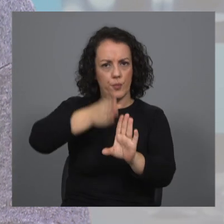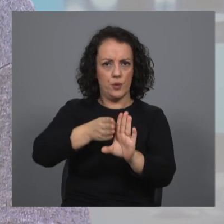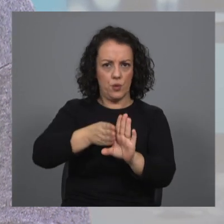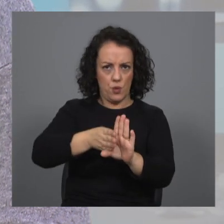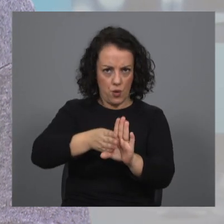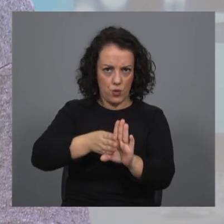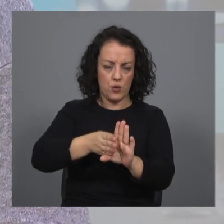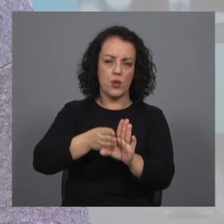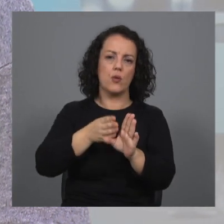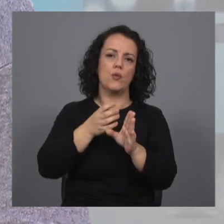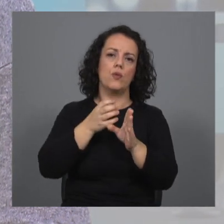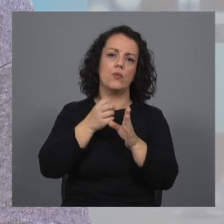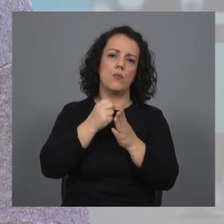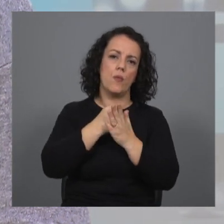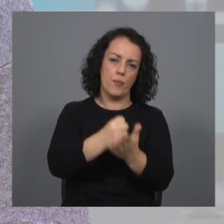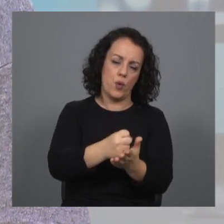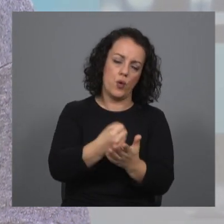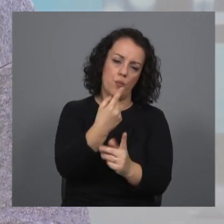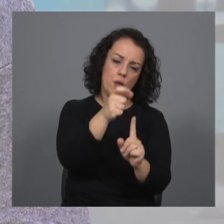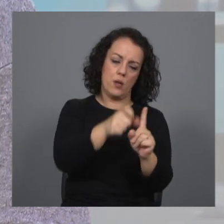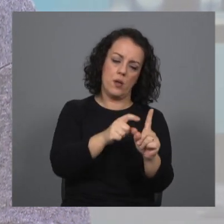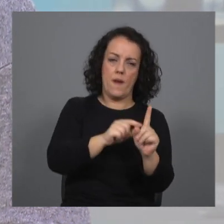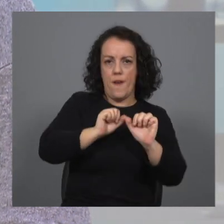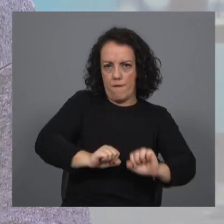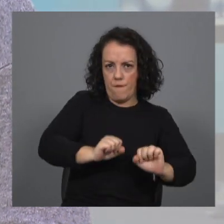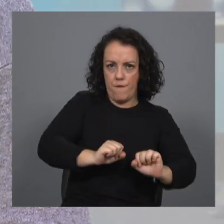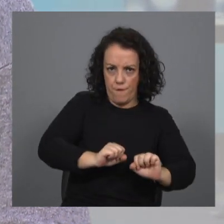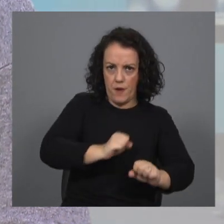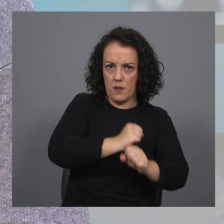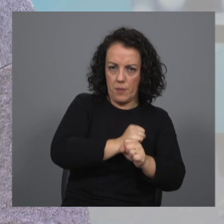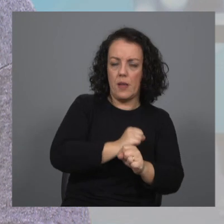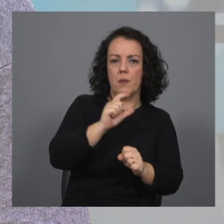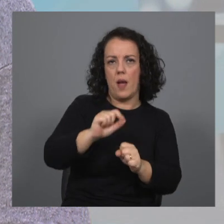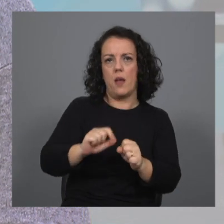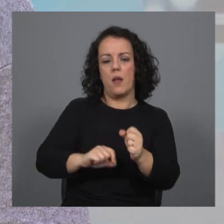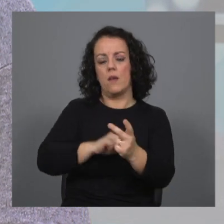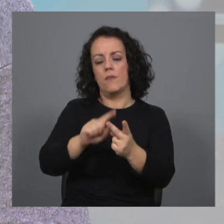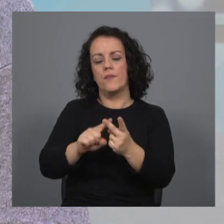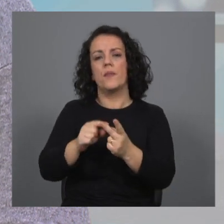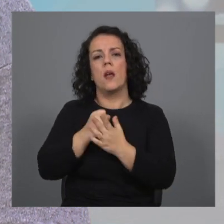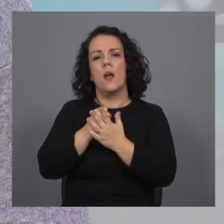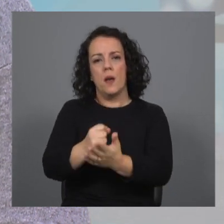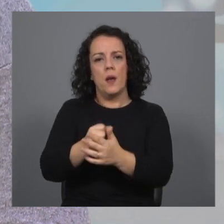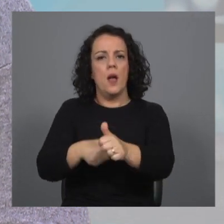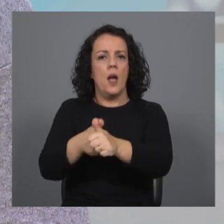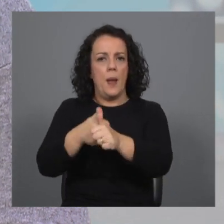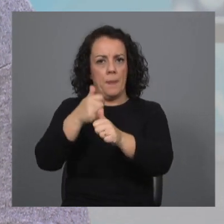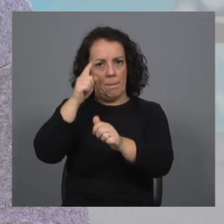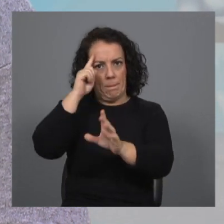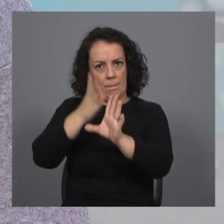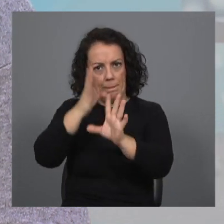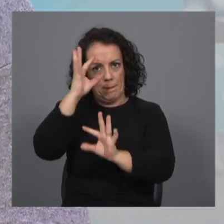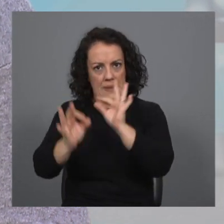que é prestado também por uma psicóloga da casa e temos agora também o acompanhamento psiquiátrico também que